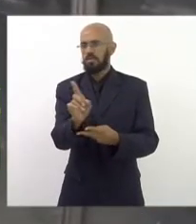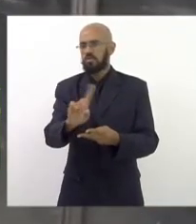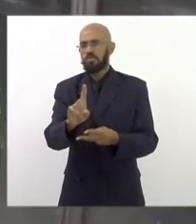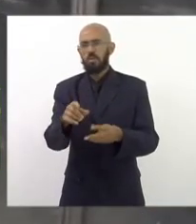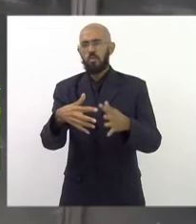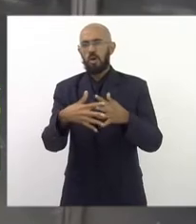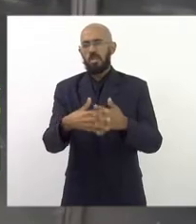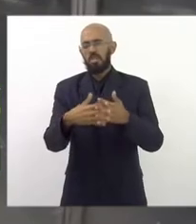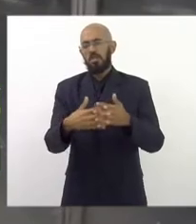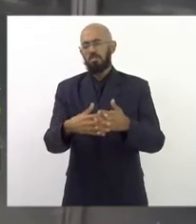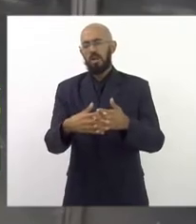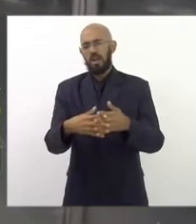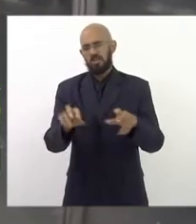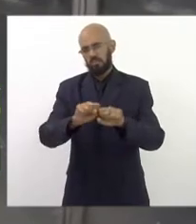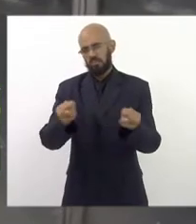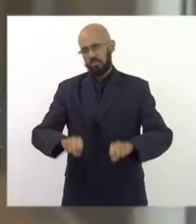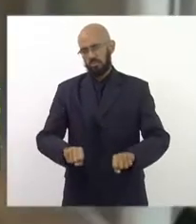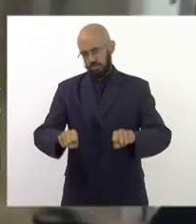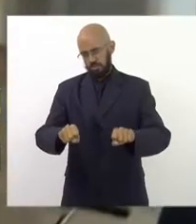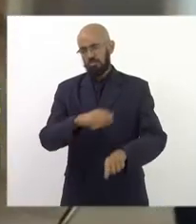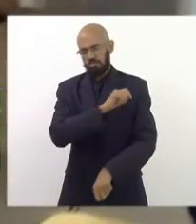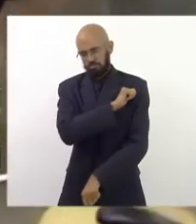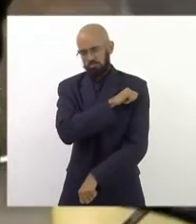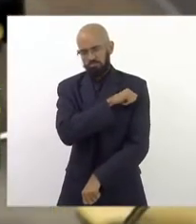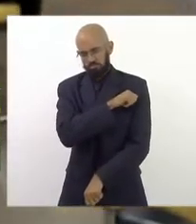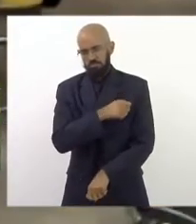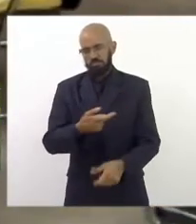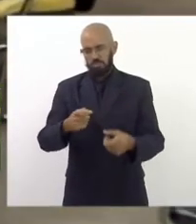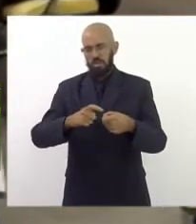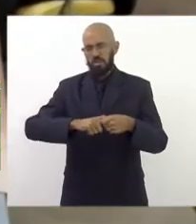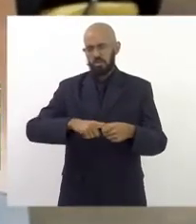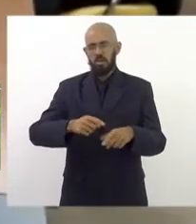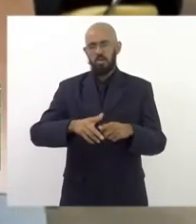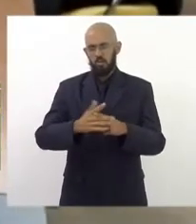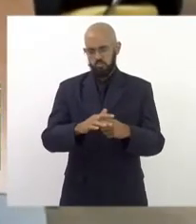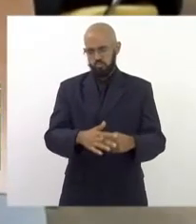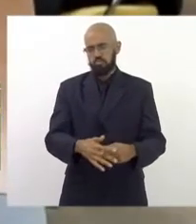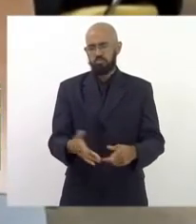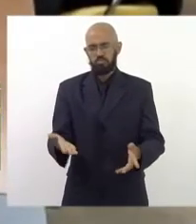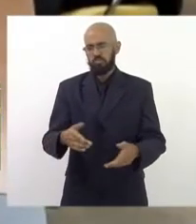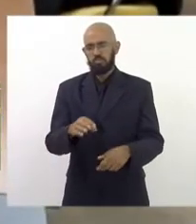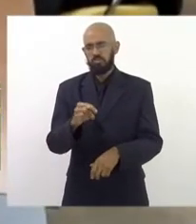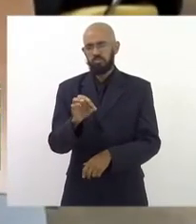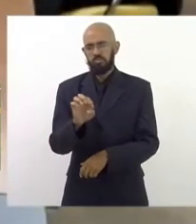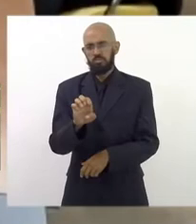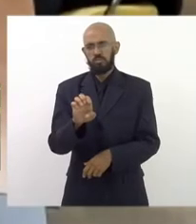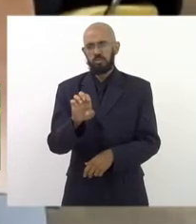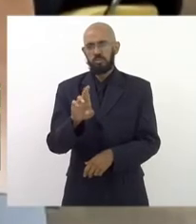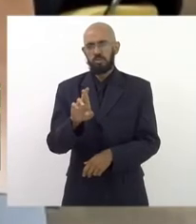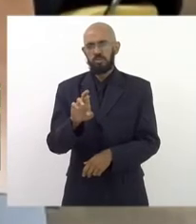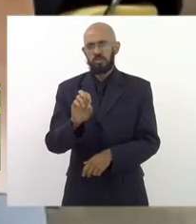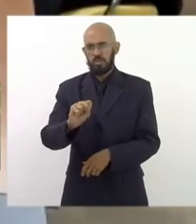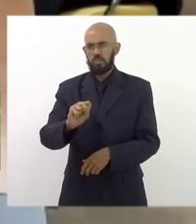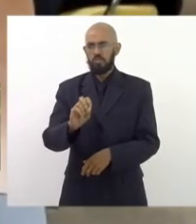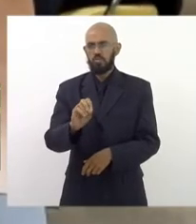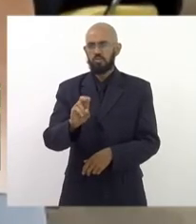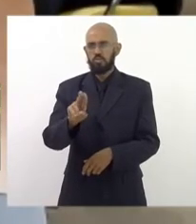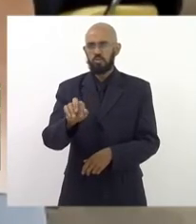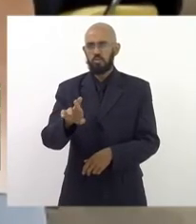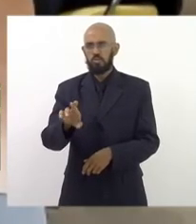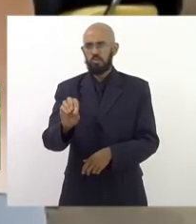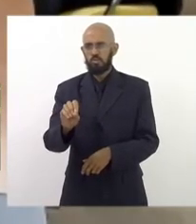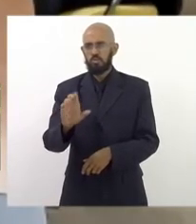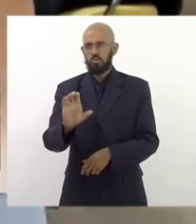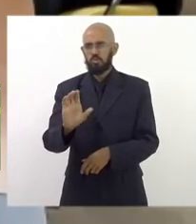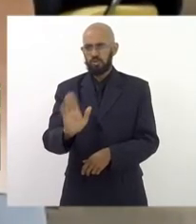o regime em si, o Tesouro já deu ok. Então, tem um novo desafio agora.